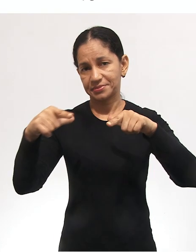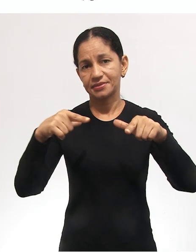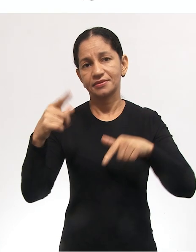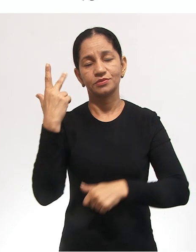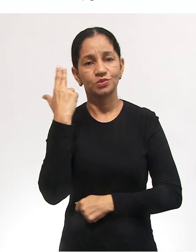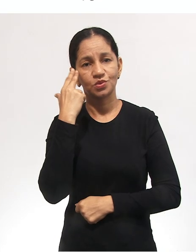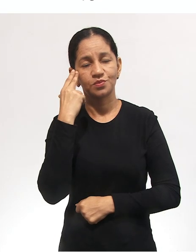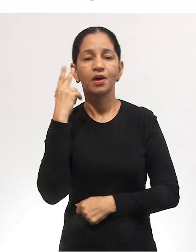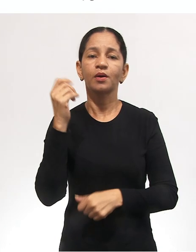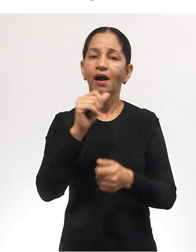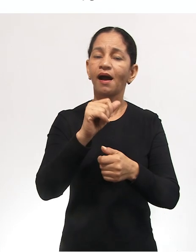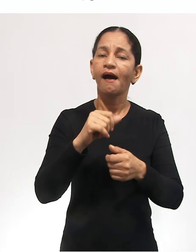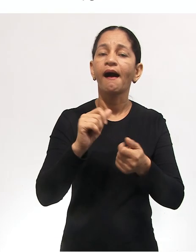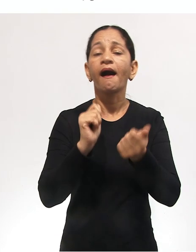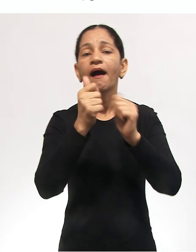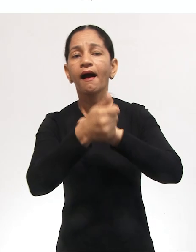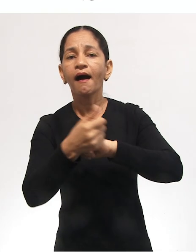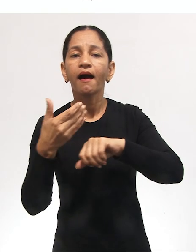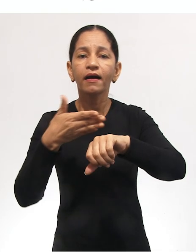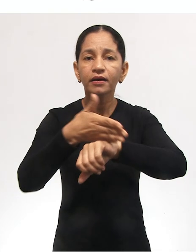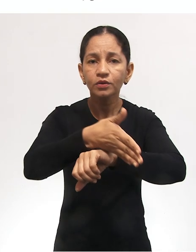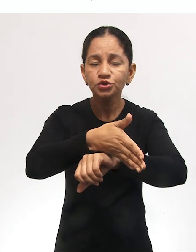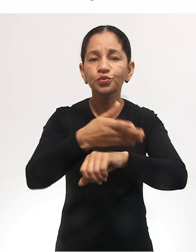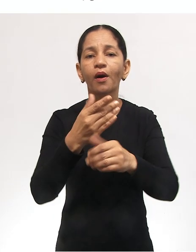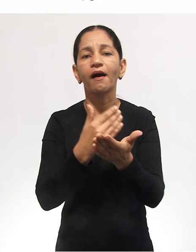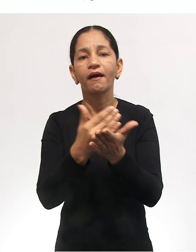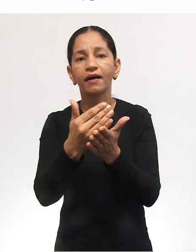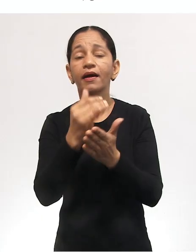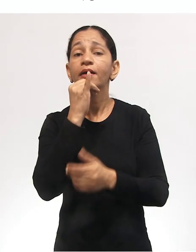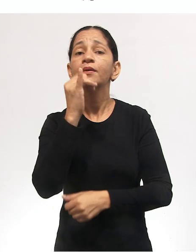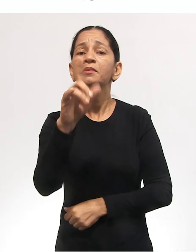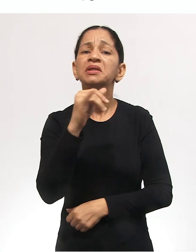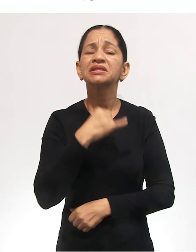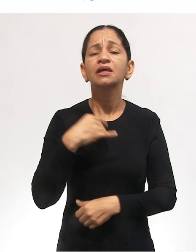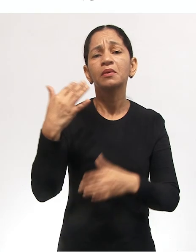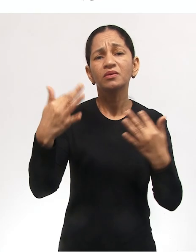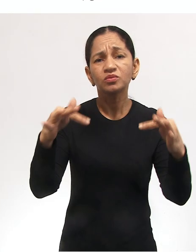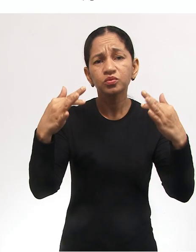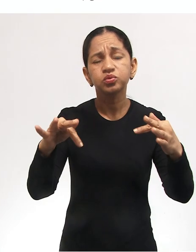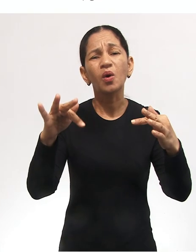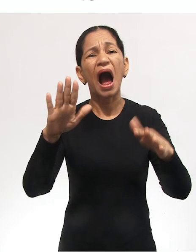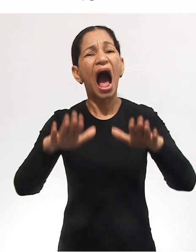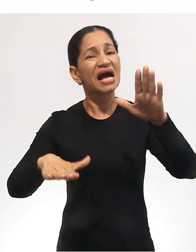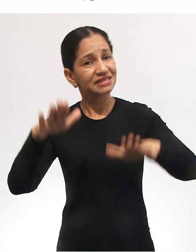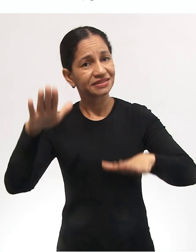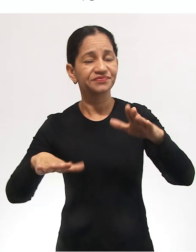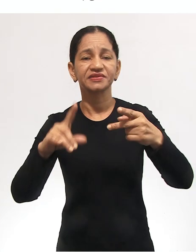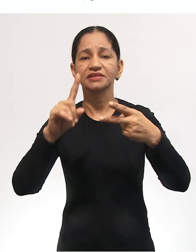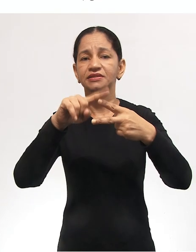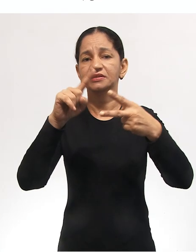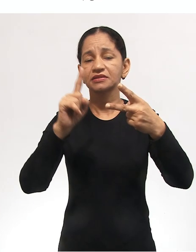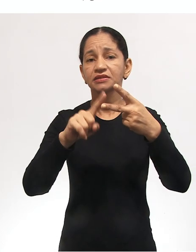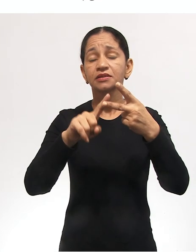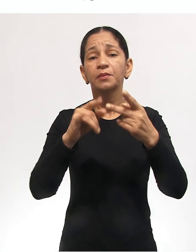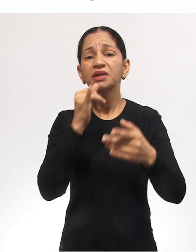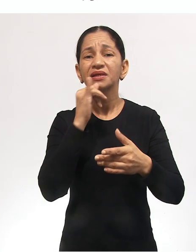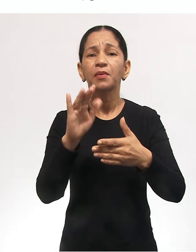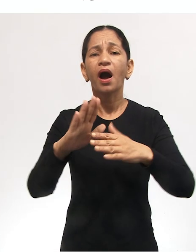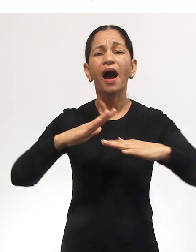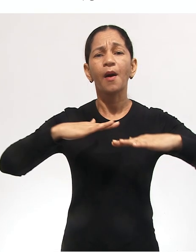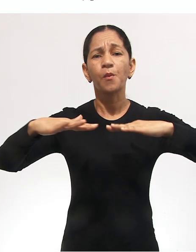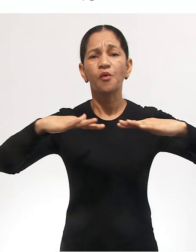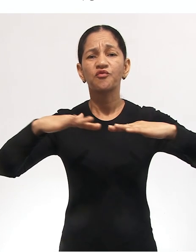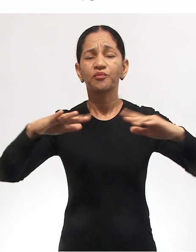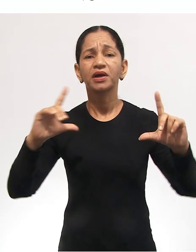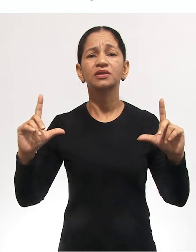esse resultado de exercícios repetitivos, são dores, formigamento, limitação de movimento. E aqui eu trouxe